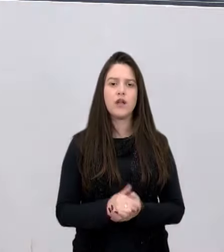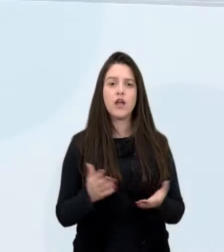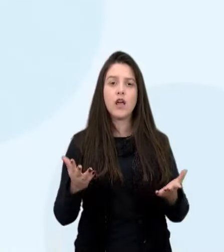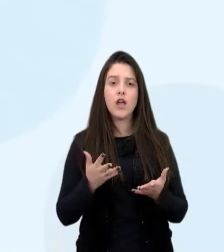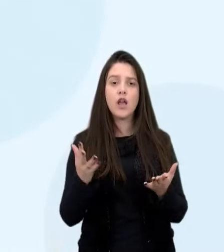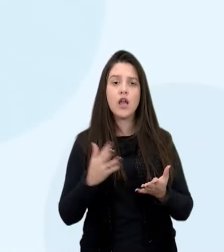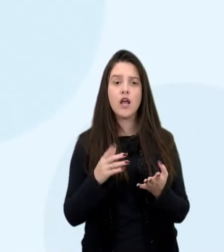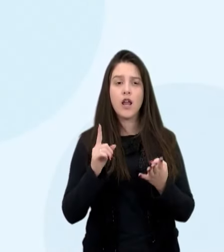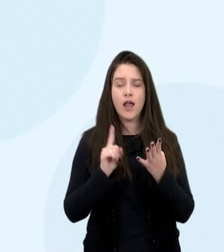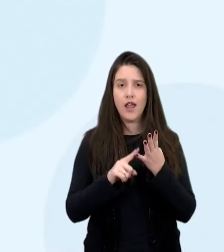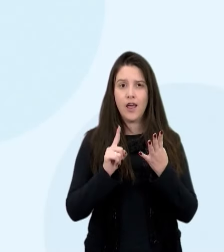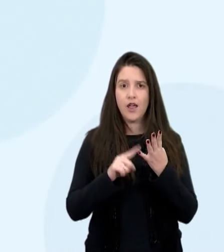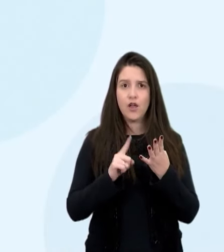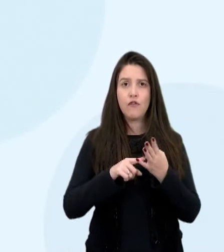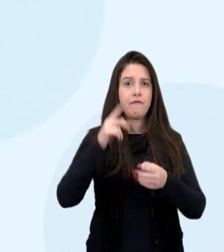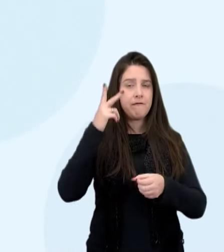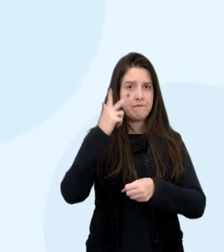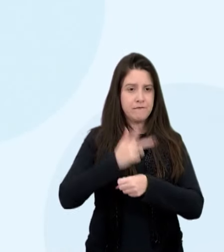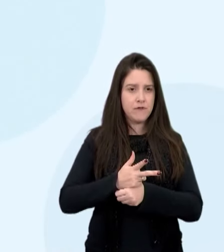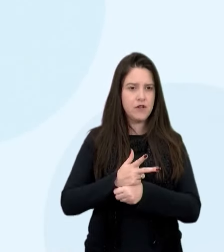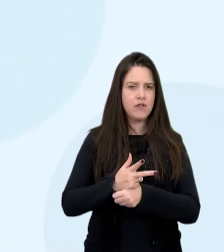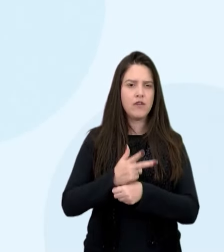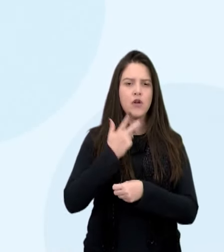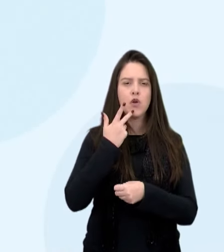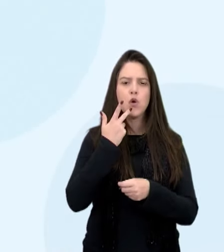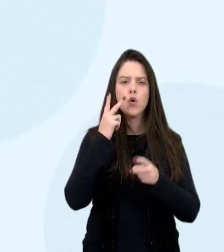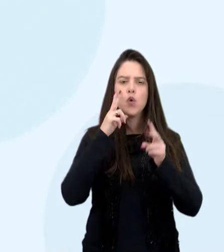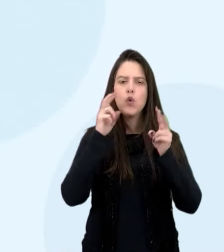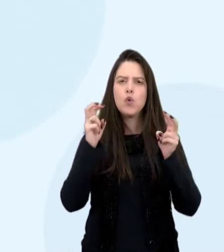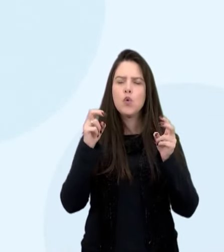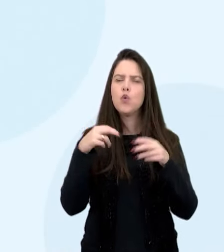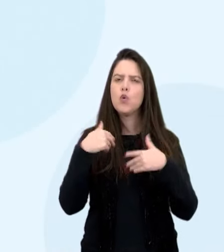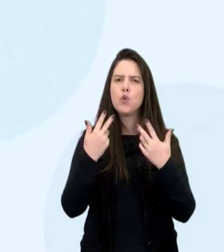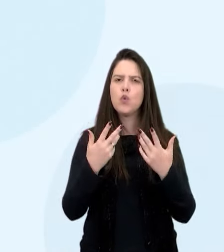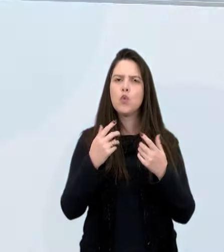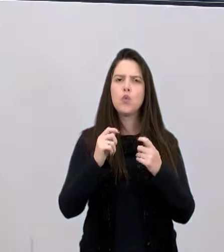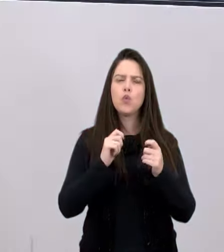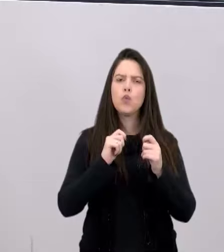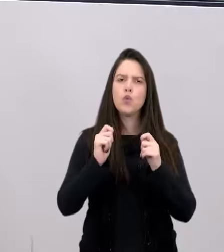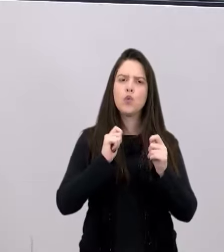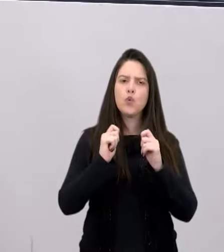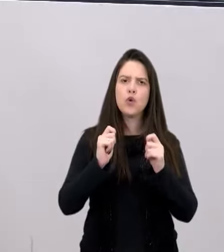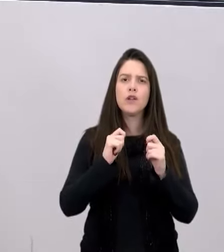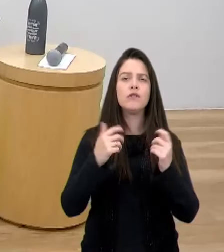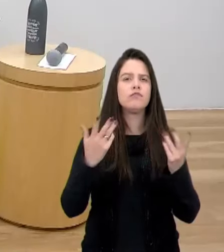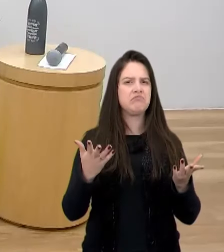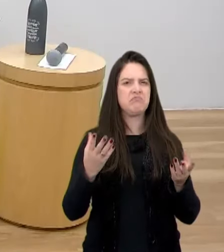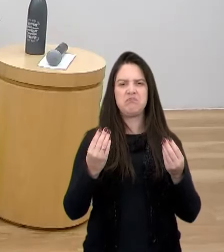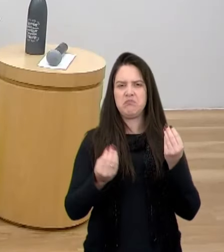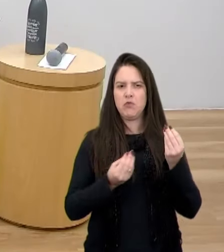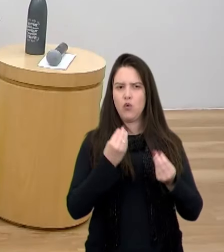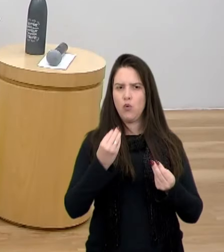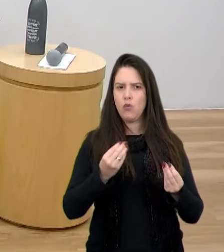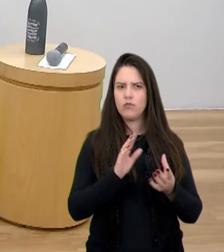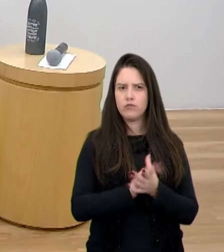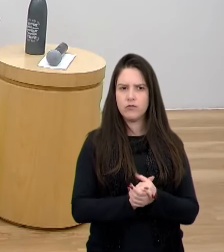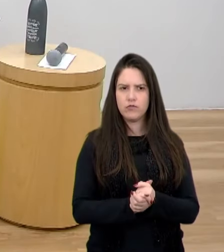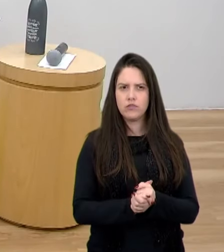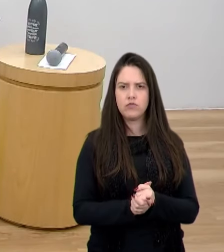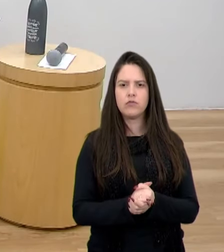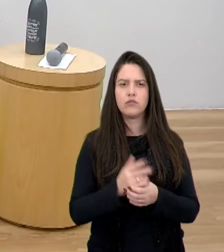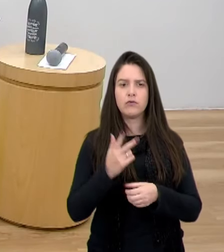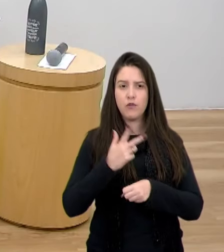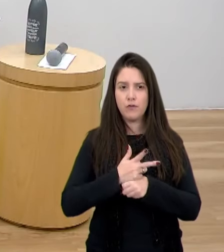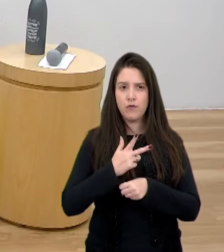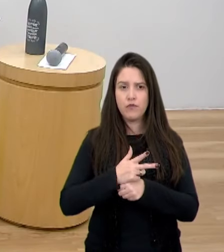nossa quarta parte do vídeo, onde a gente vai falar aí, olha, das medidas para o controle, né? Será que tem medida para